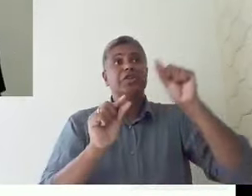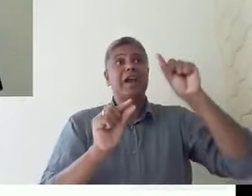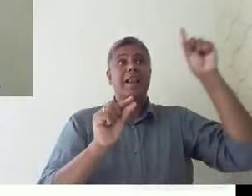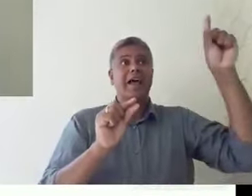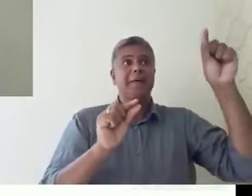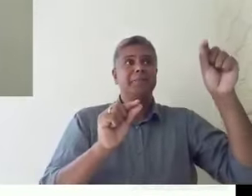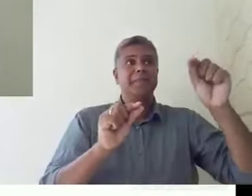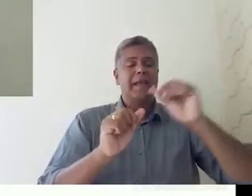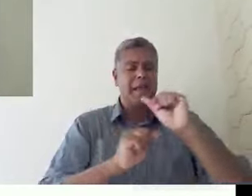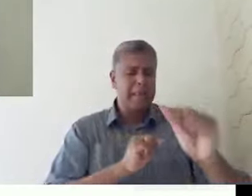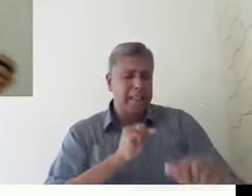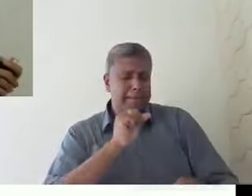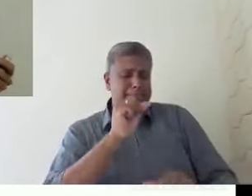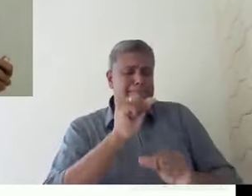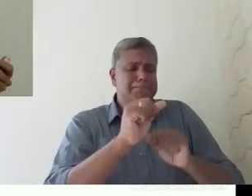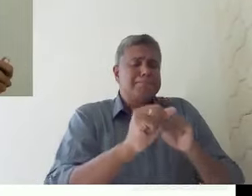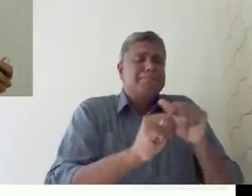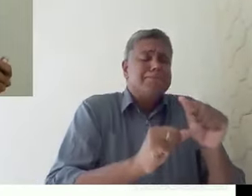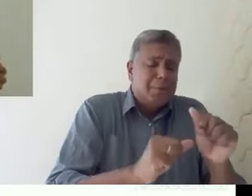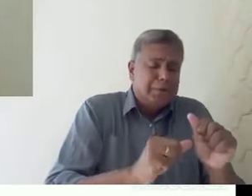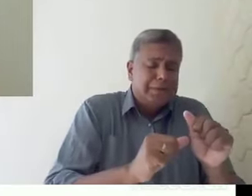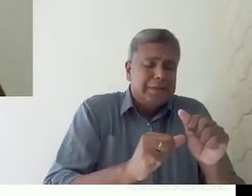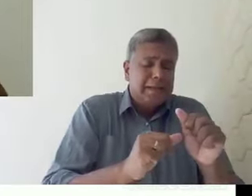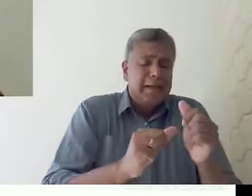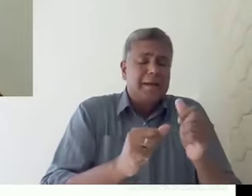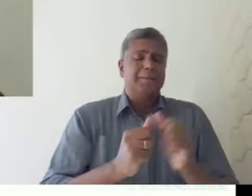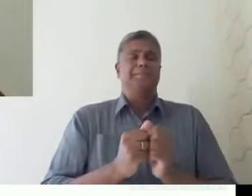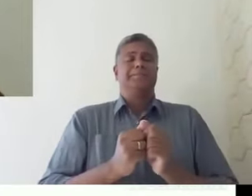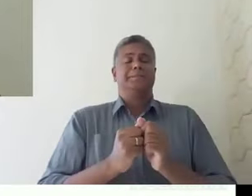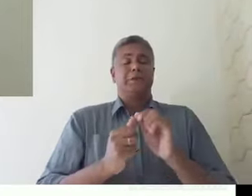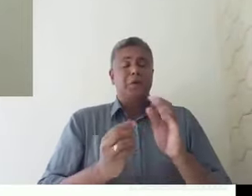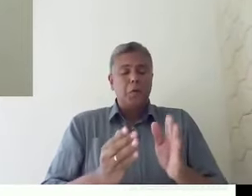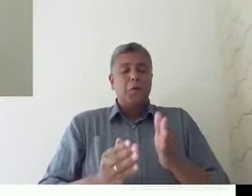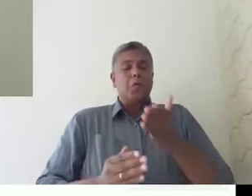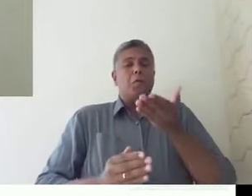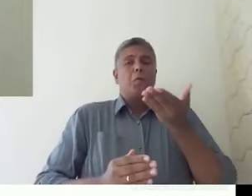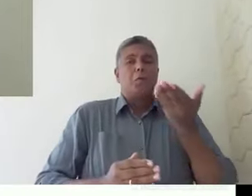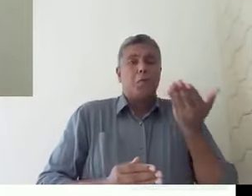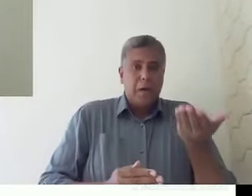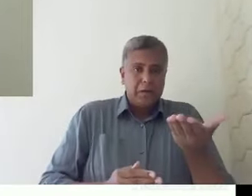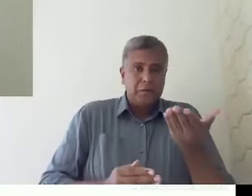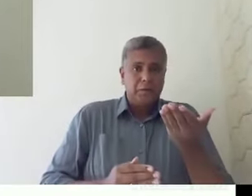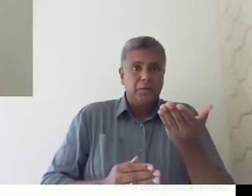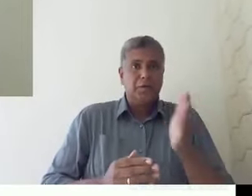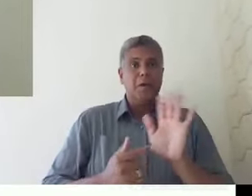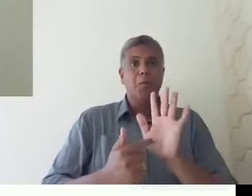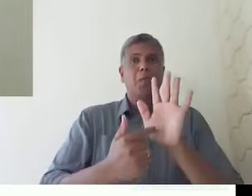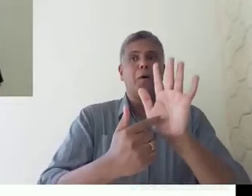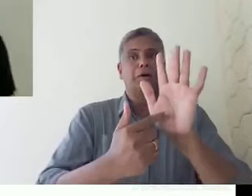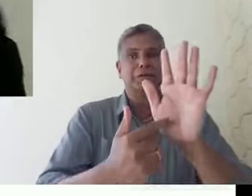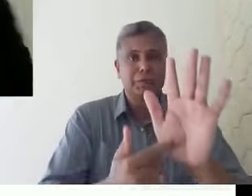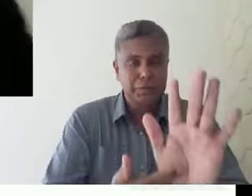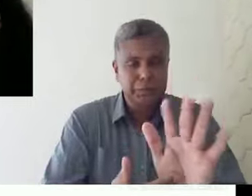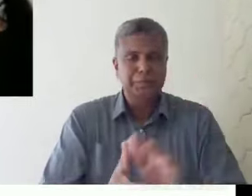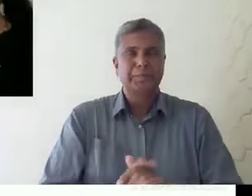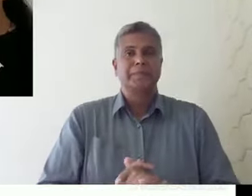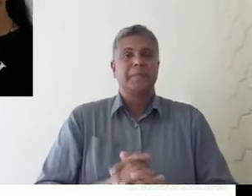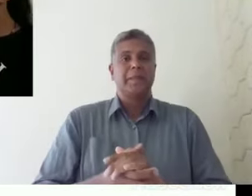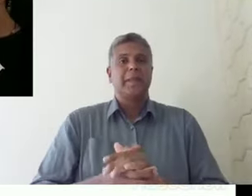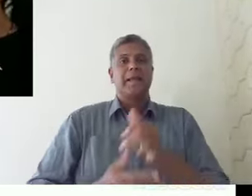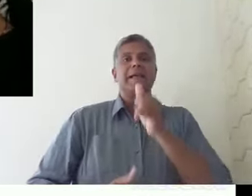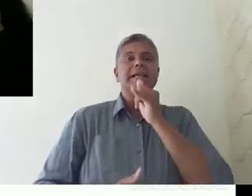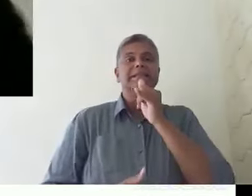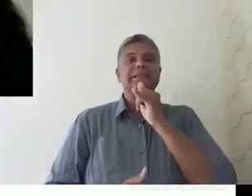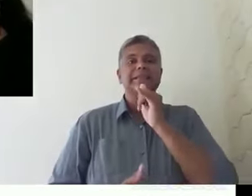se ela varia dependendo do modo que a grandeza aparece. Então, o primeiro exemplo